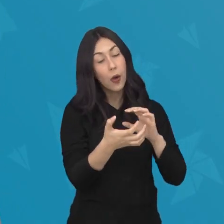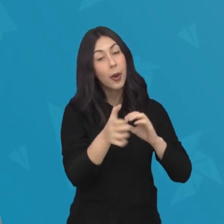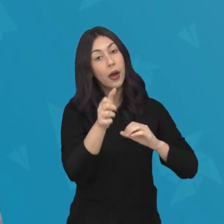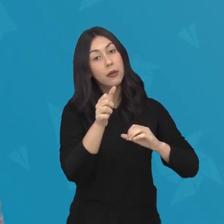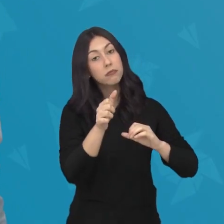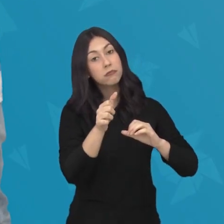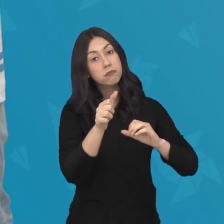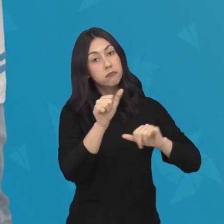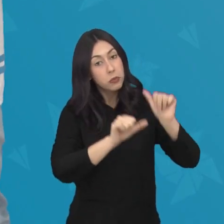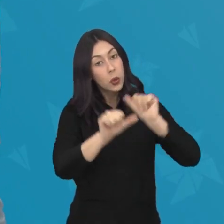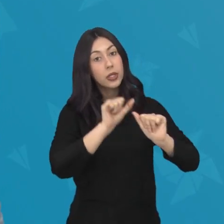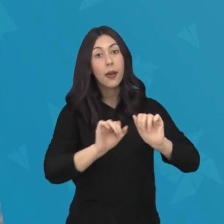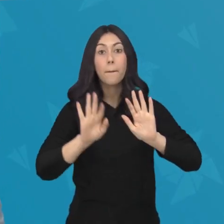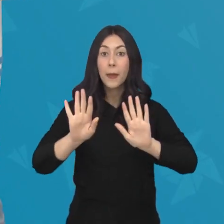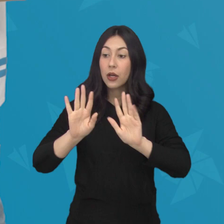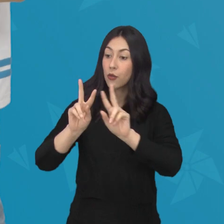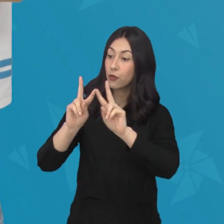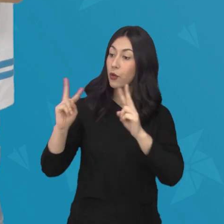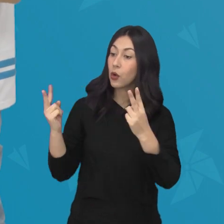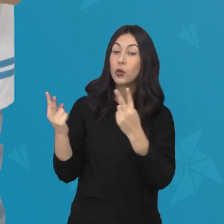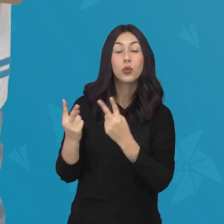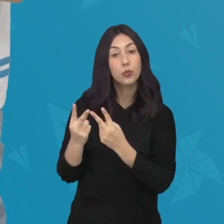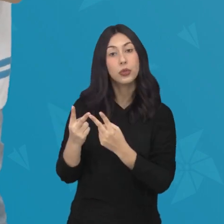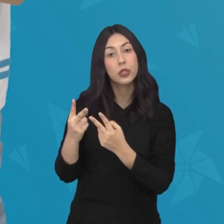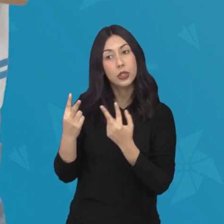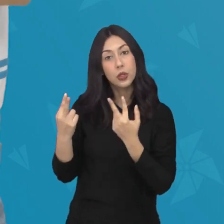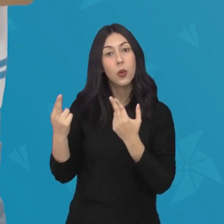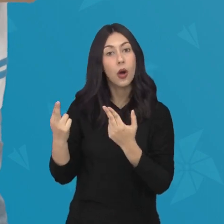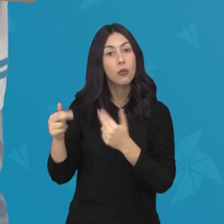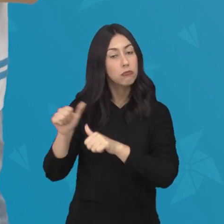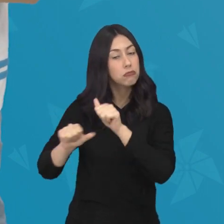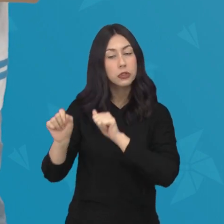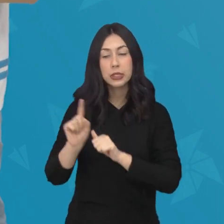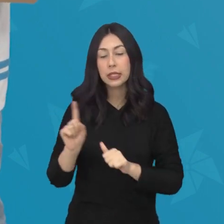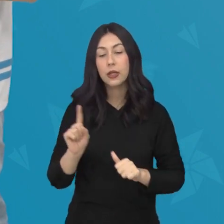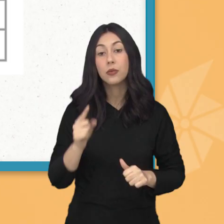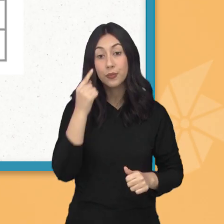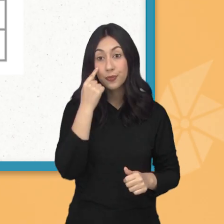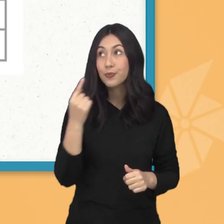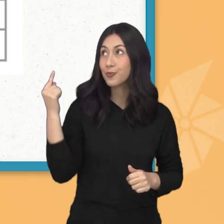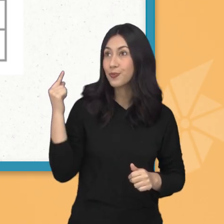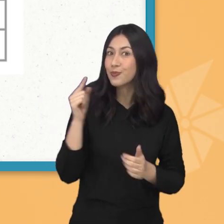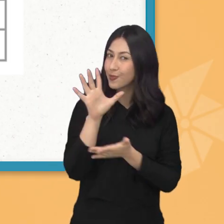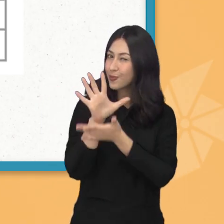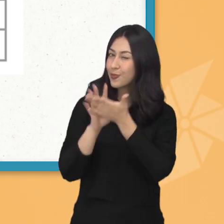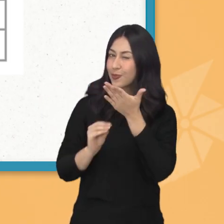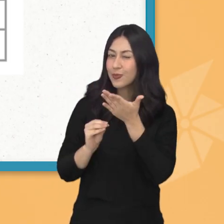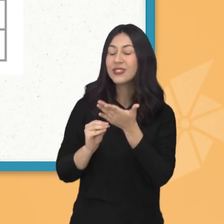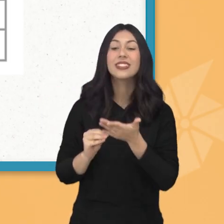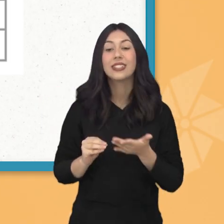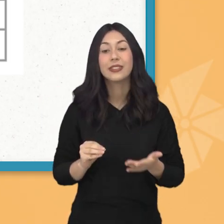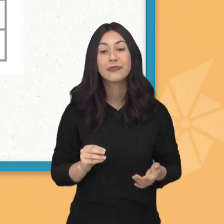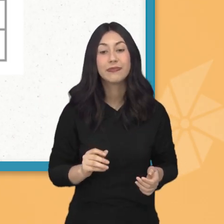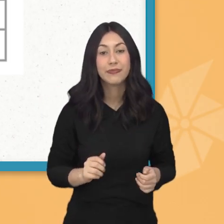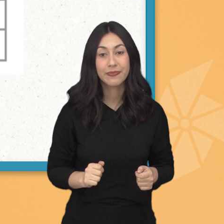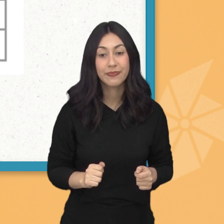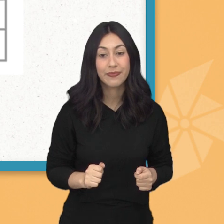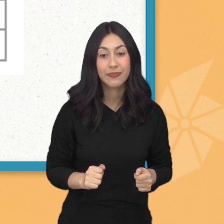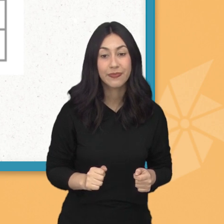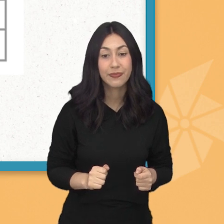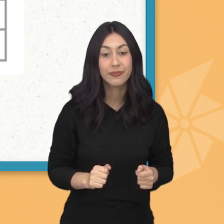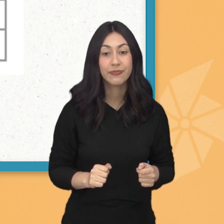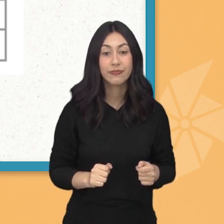Aqui, se vocês quiserem anotar aqui, deixar alguns segundos aqui para vocês verem. Em vermelho aqui, o gabarito.